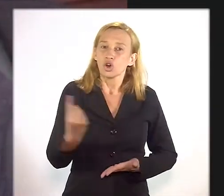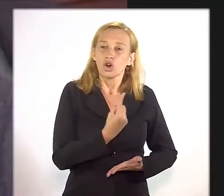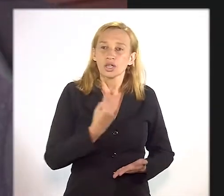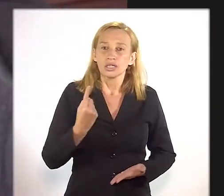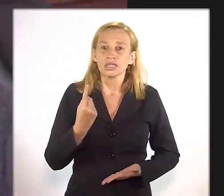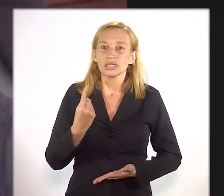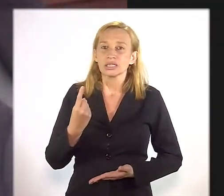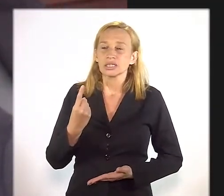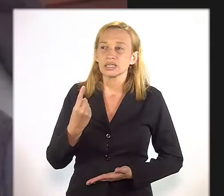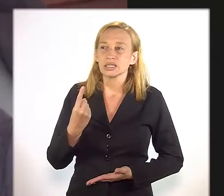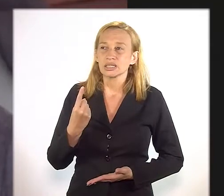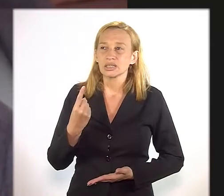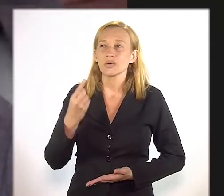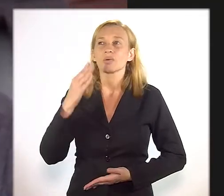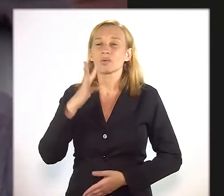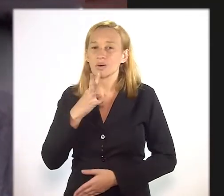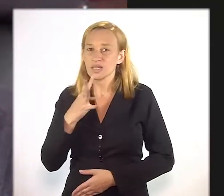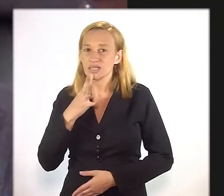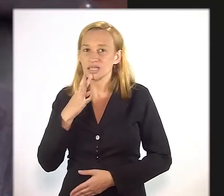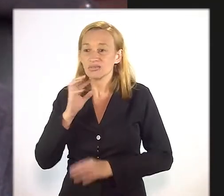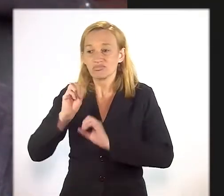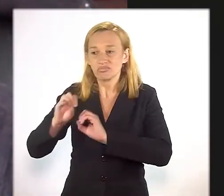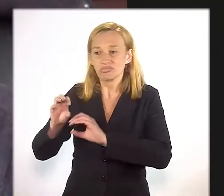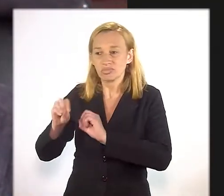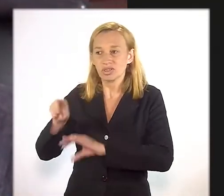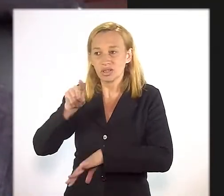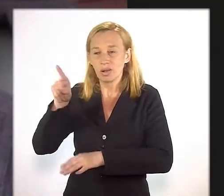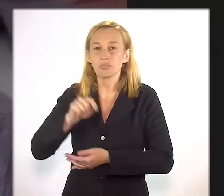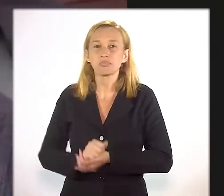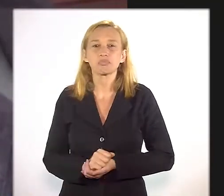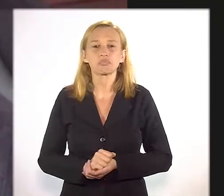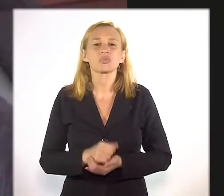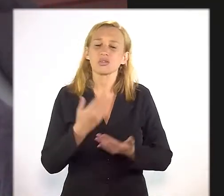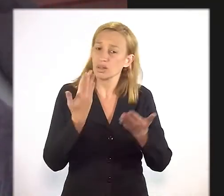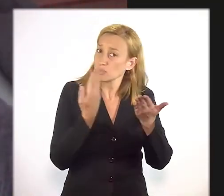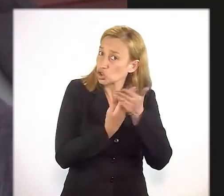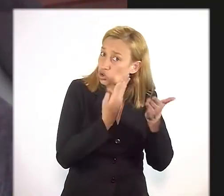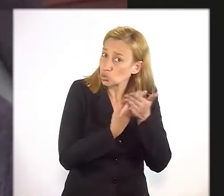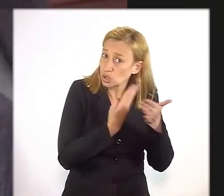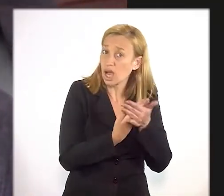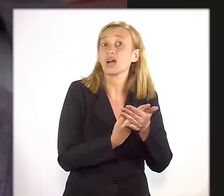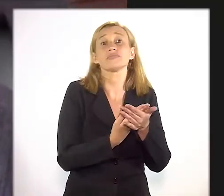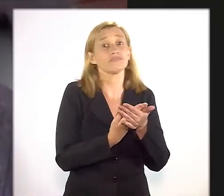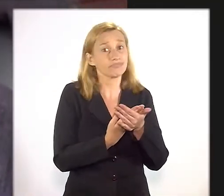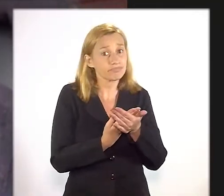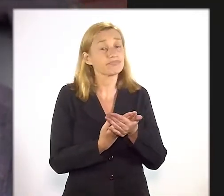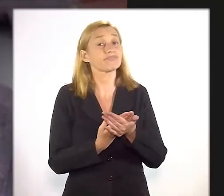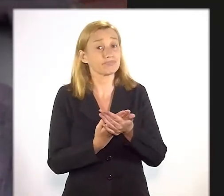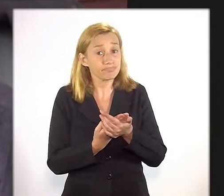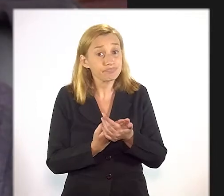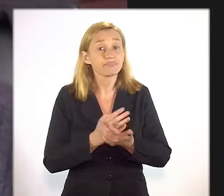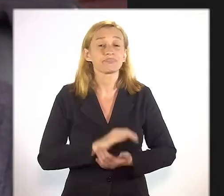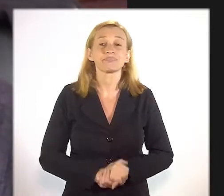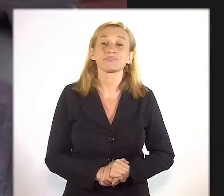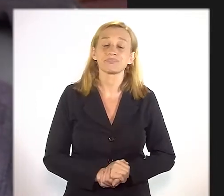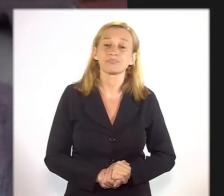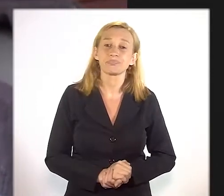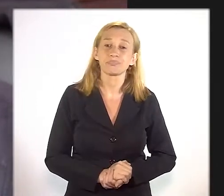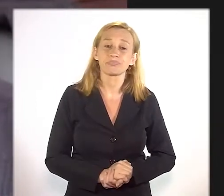Quando nós descobrimos que dando aula não ensinávamos todos, nós tivemos que estudar e mudar toda a